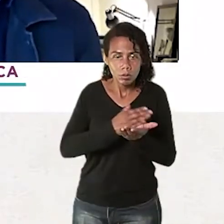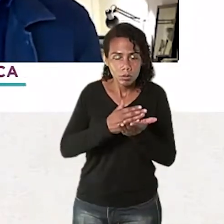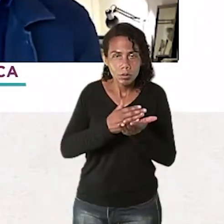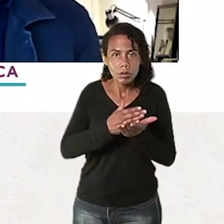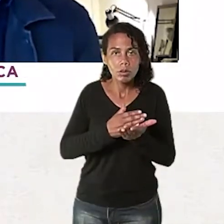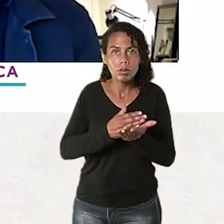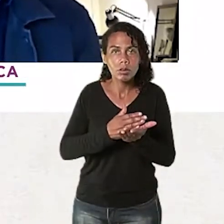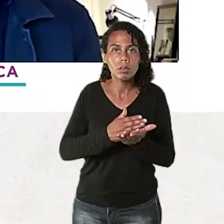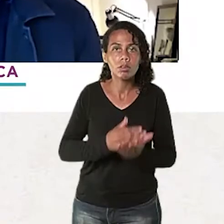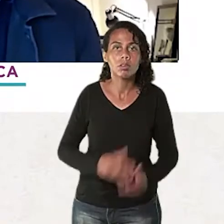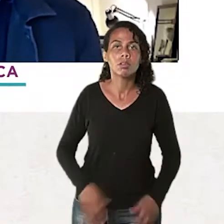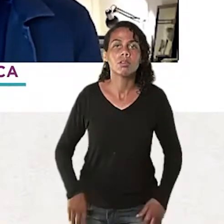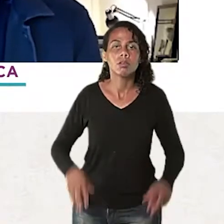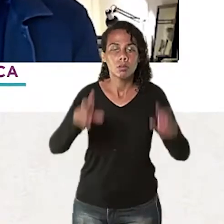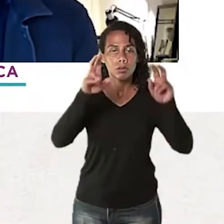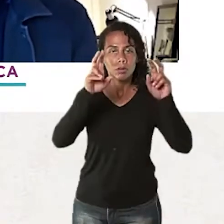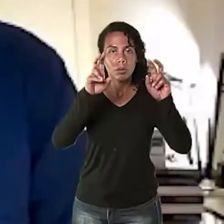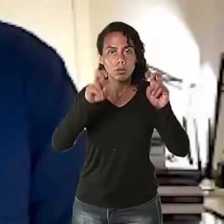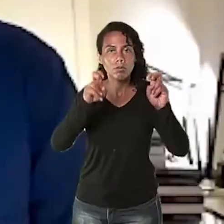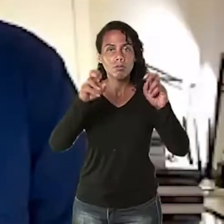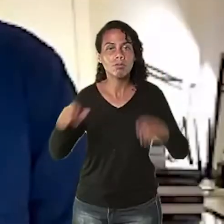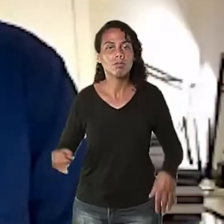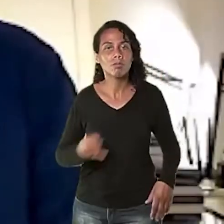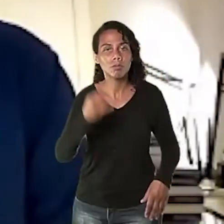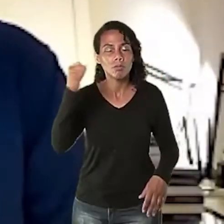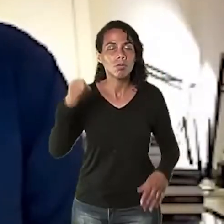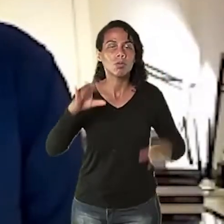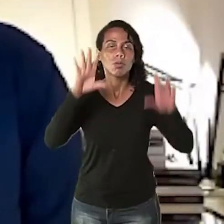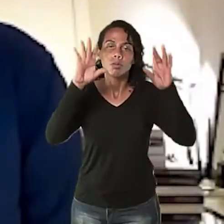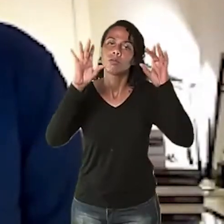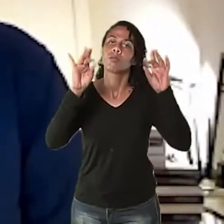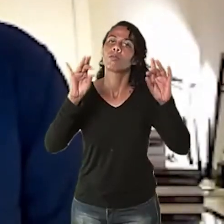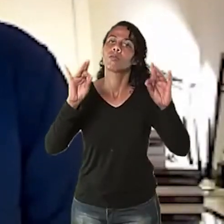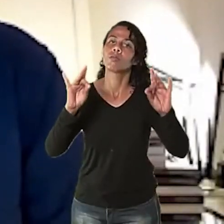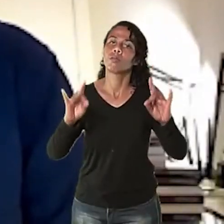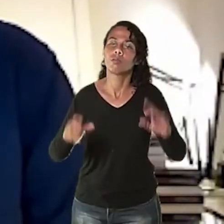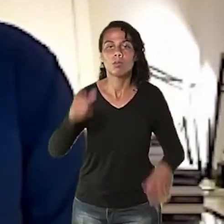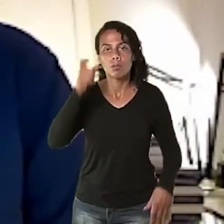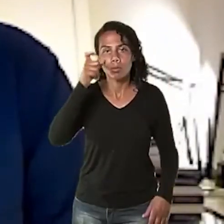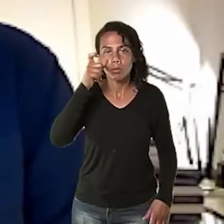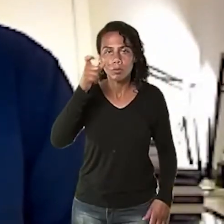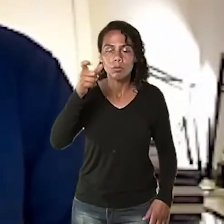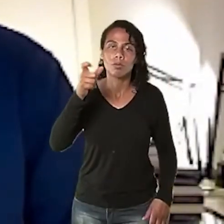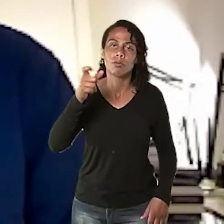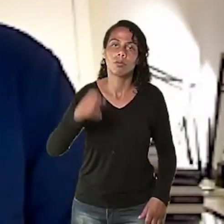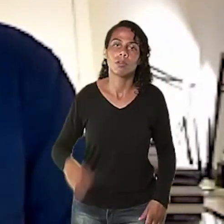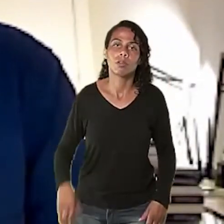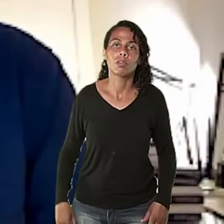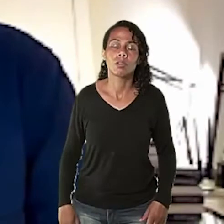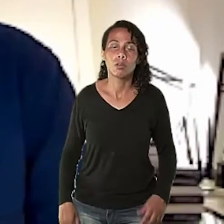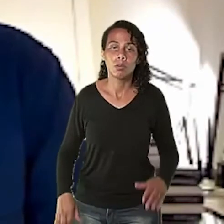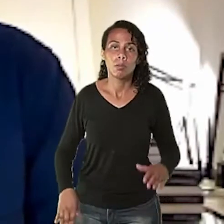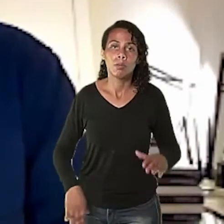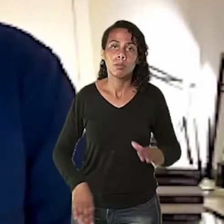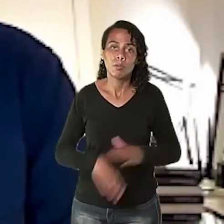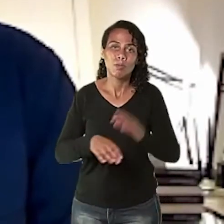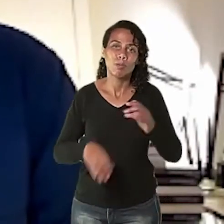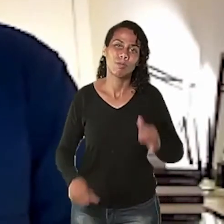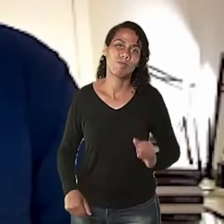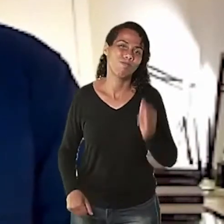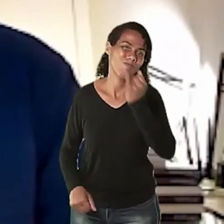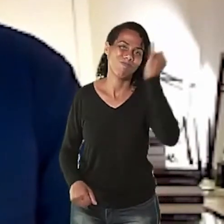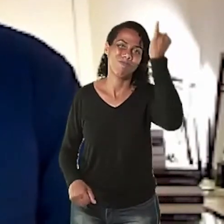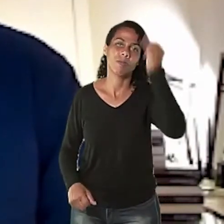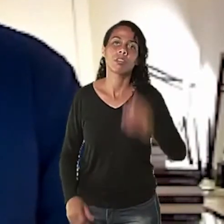de amor é um acidente, sabe? O título já é uma experiênciazinha. Bem Marçal Aquino, né? Bem Marçal Aquino.